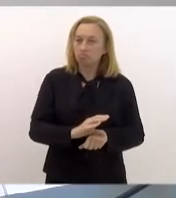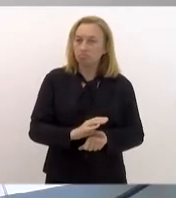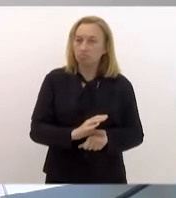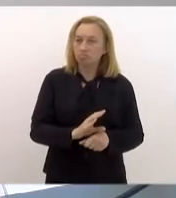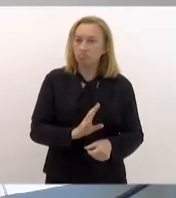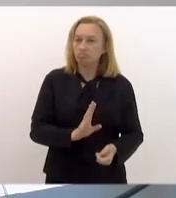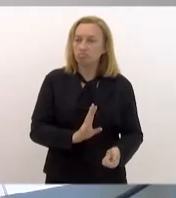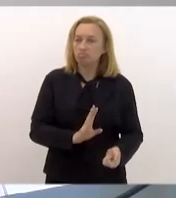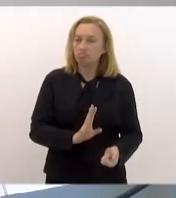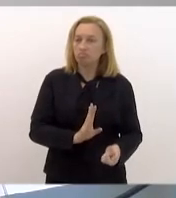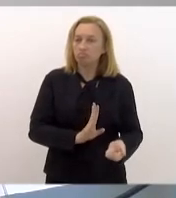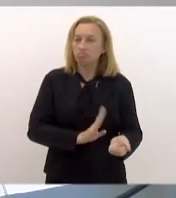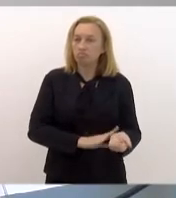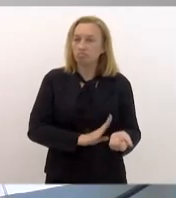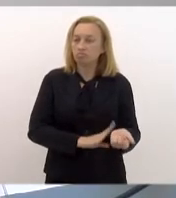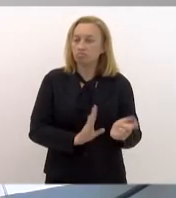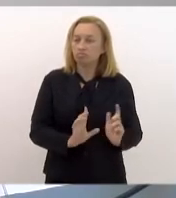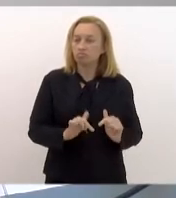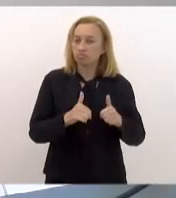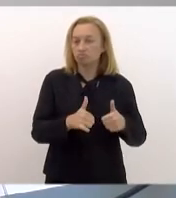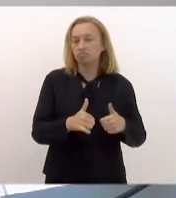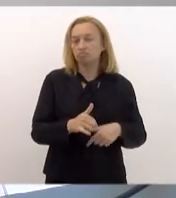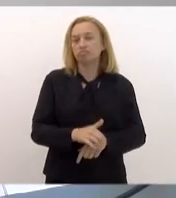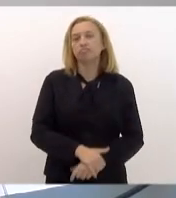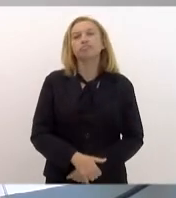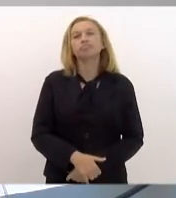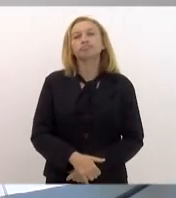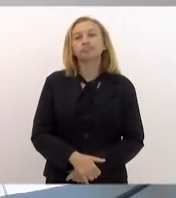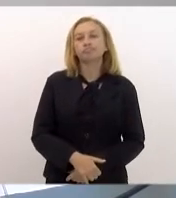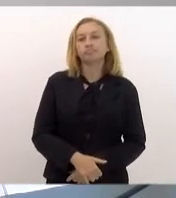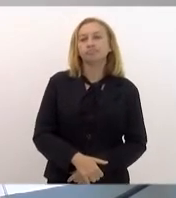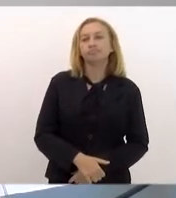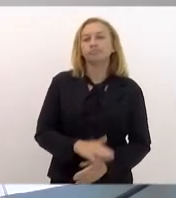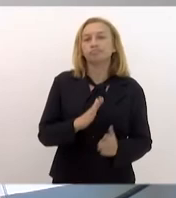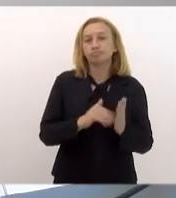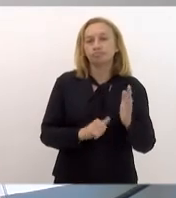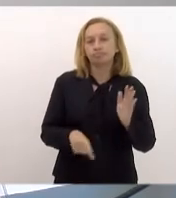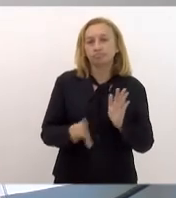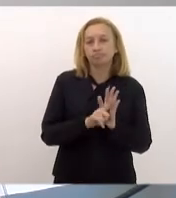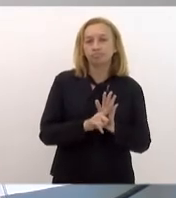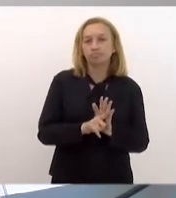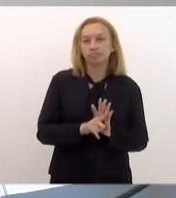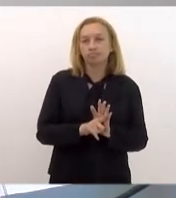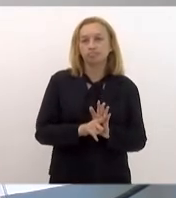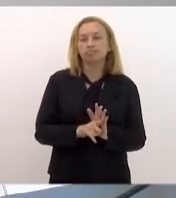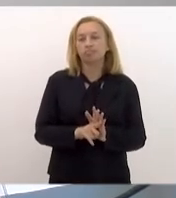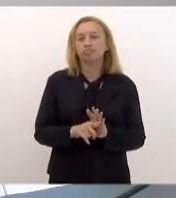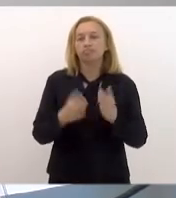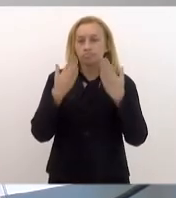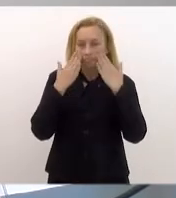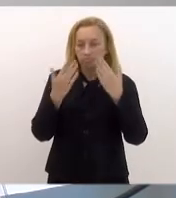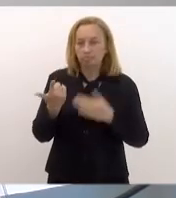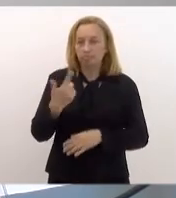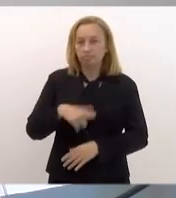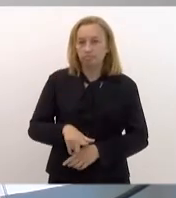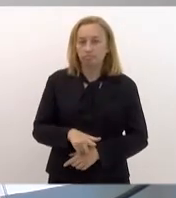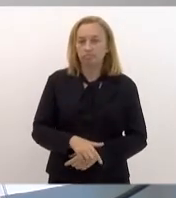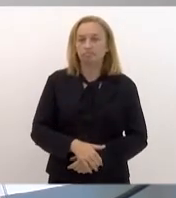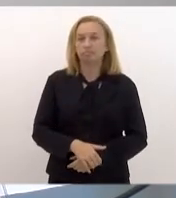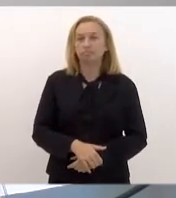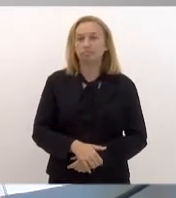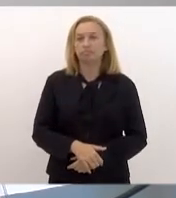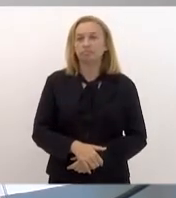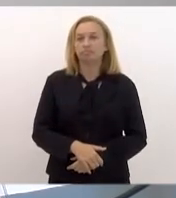de iniciativa. Não era no mérito, não. Vício de iniciativa. E derrubou a lei. Acabamos de representá-la